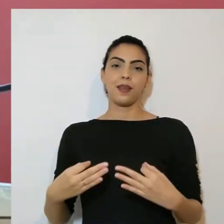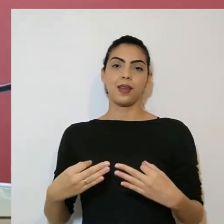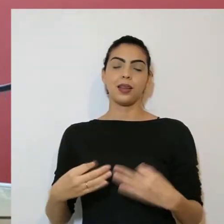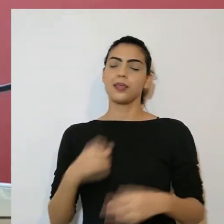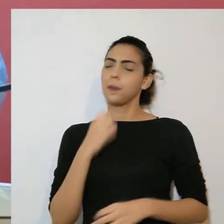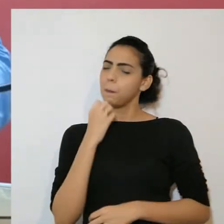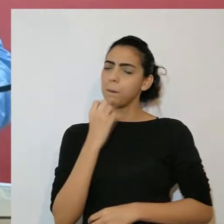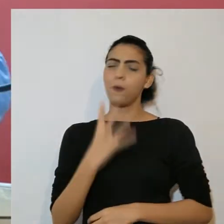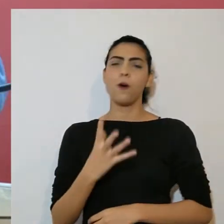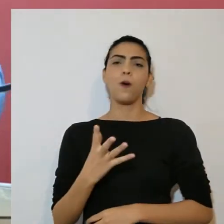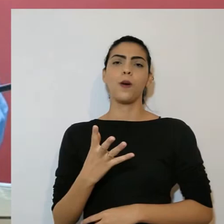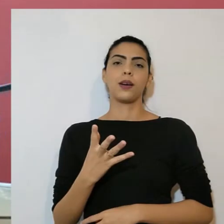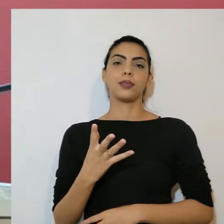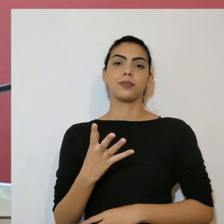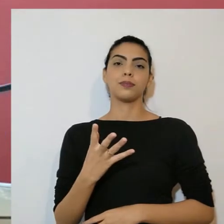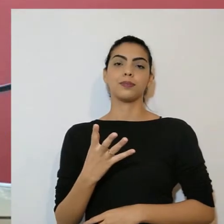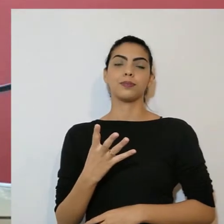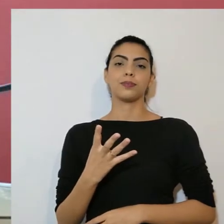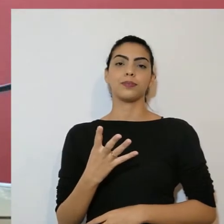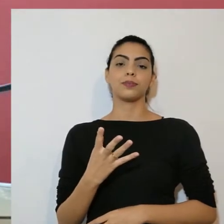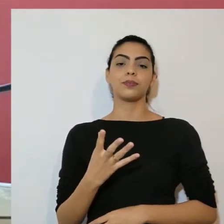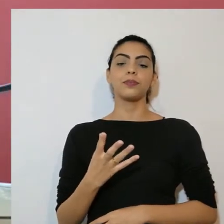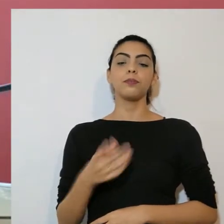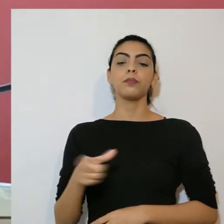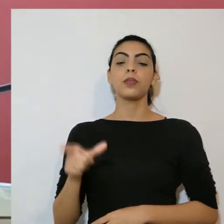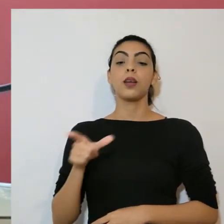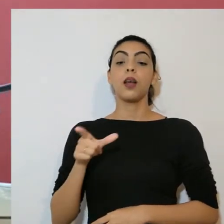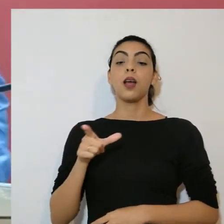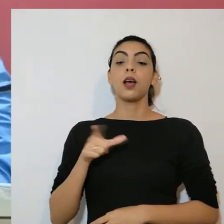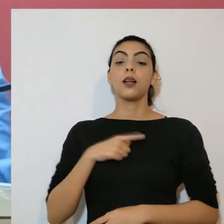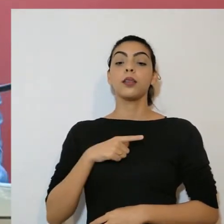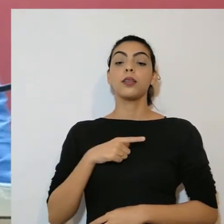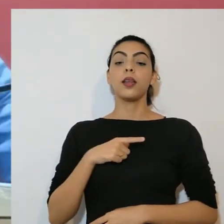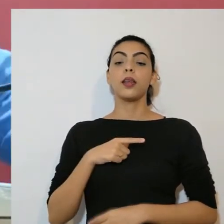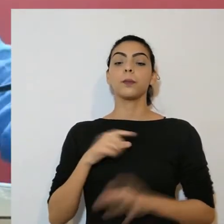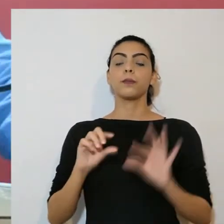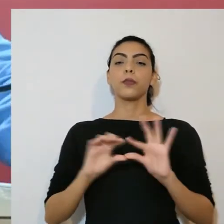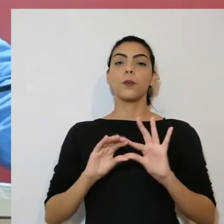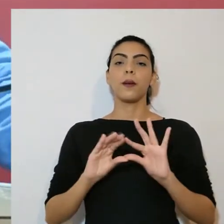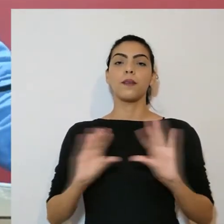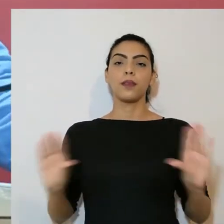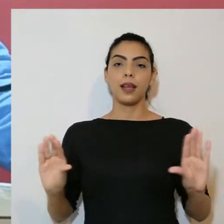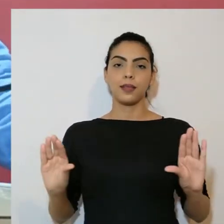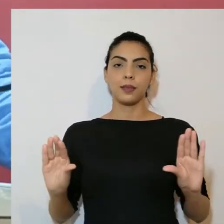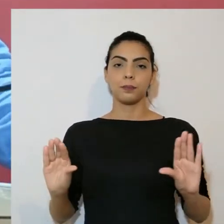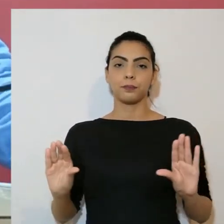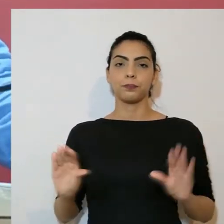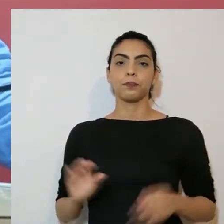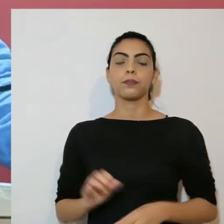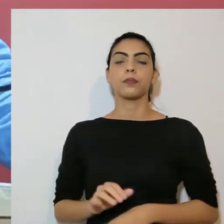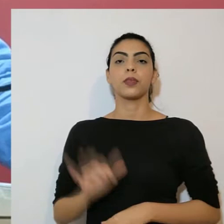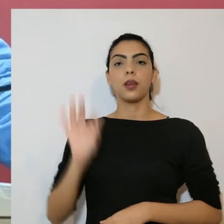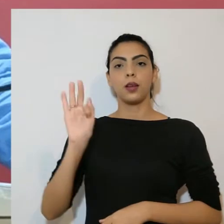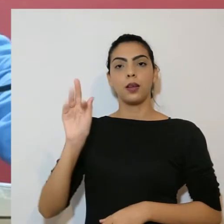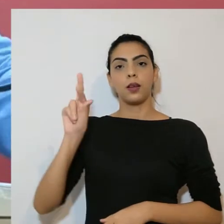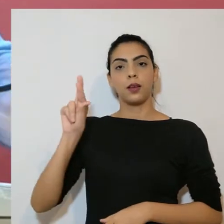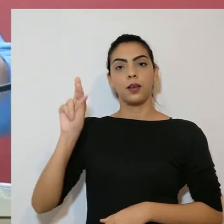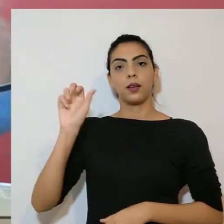uma mulher boa. Existe uma frase muito